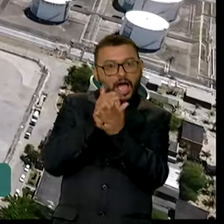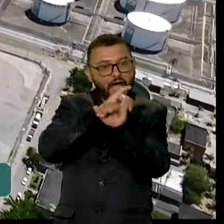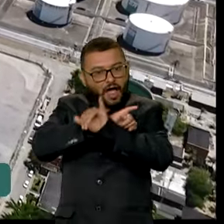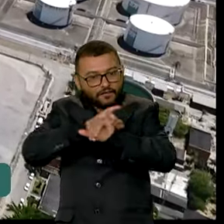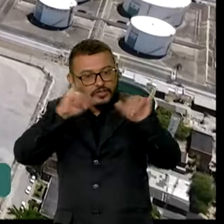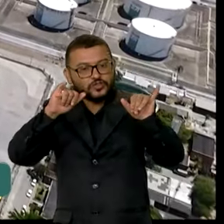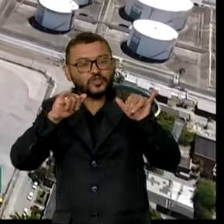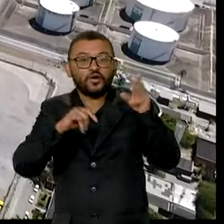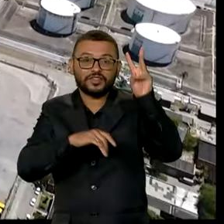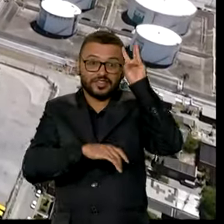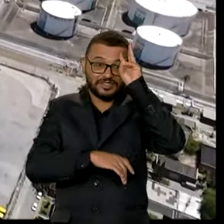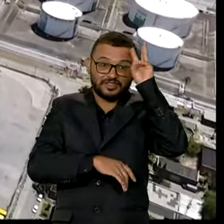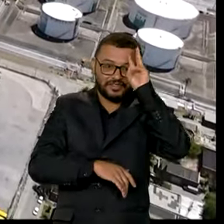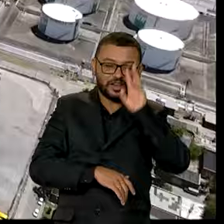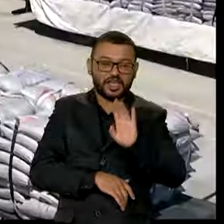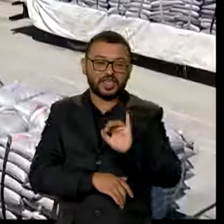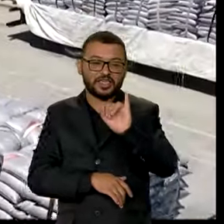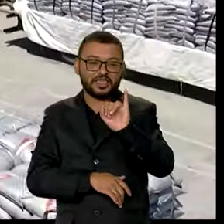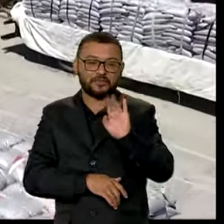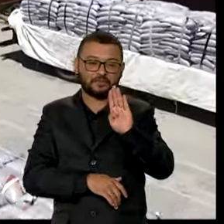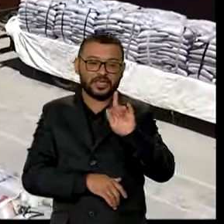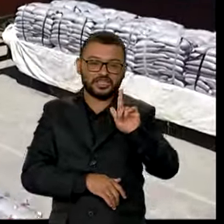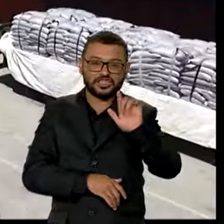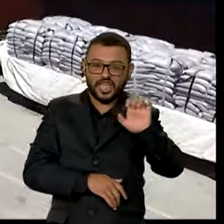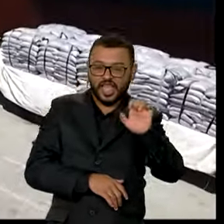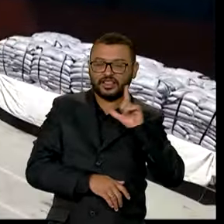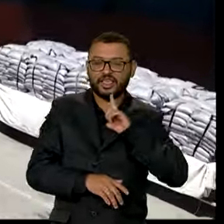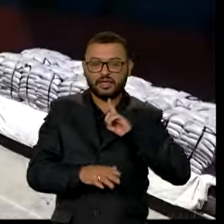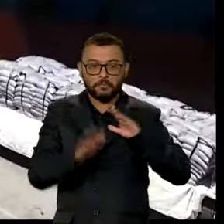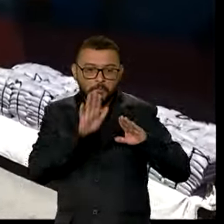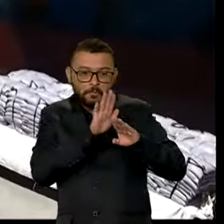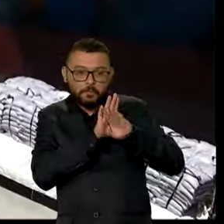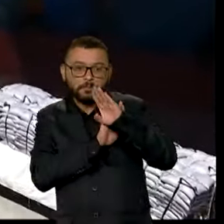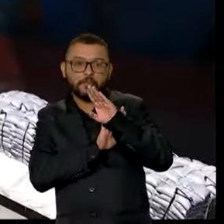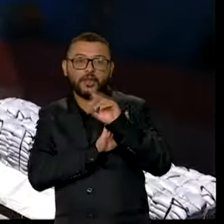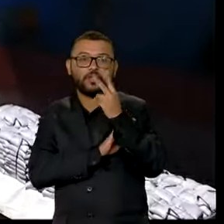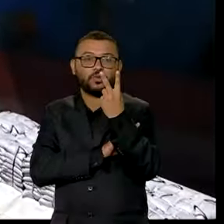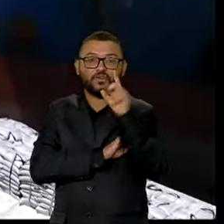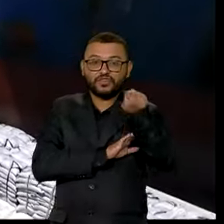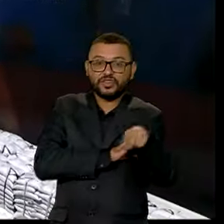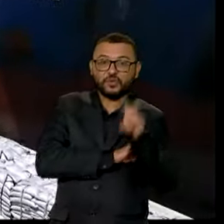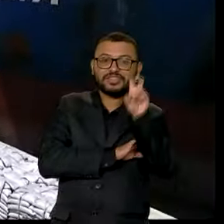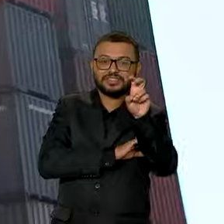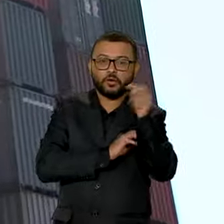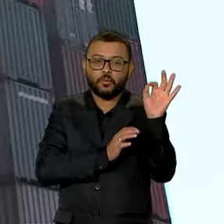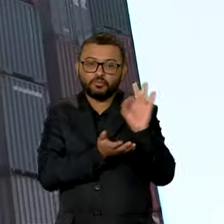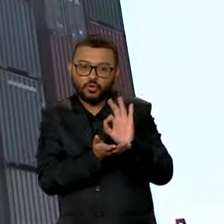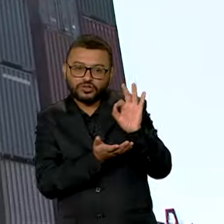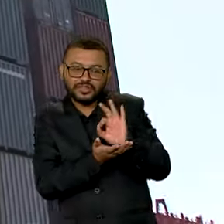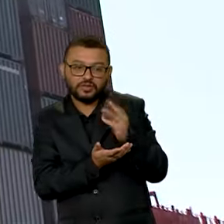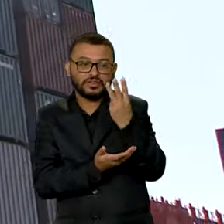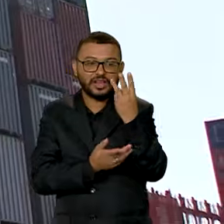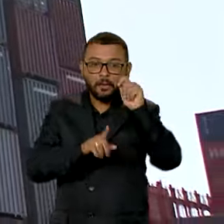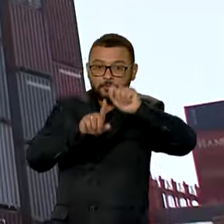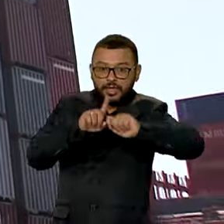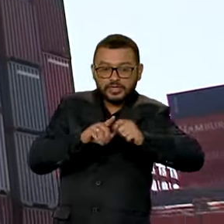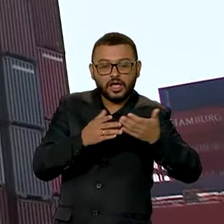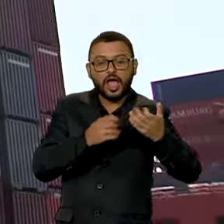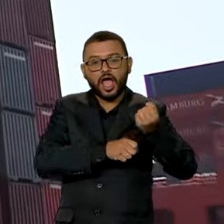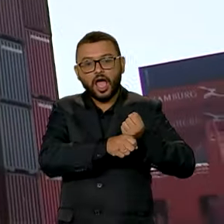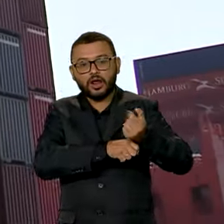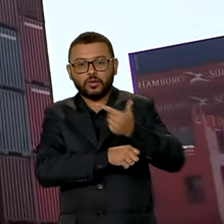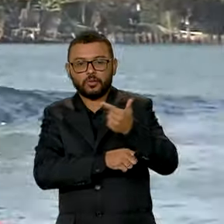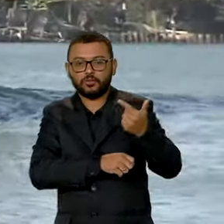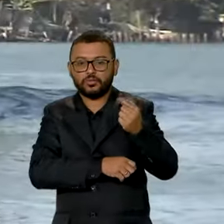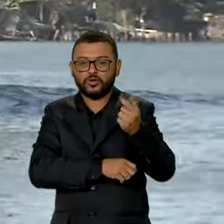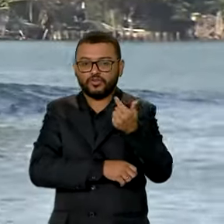nesta terça pelo IBGE. O crescimento de 2,5% do PIB brasileiro no primeiro trimestre de 2024,